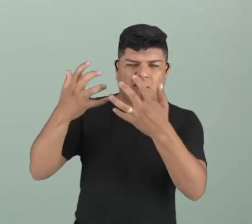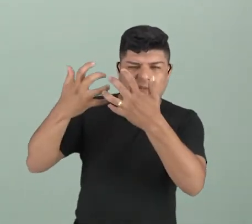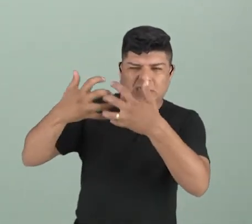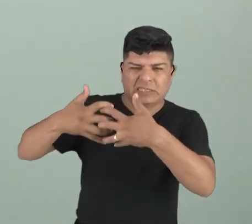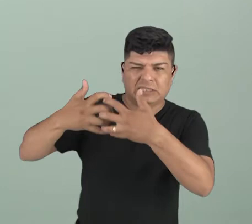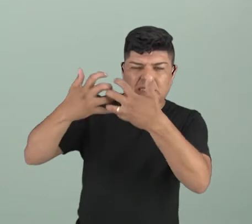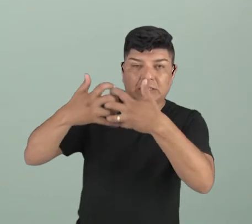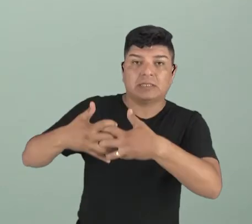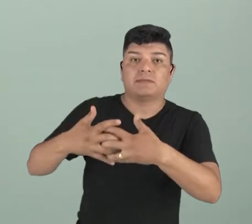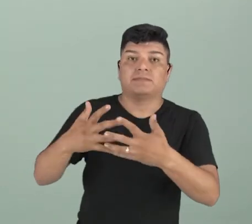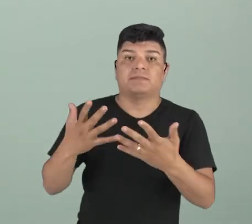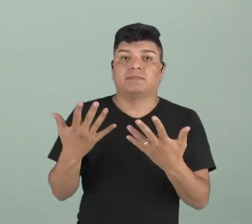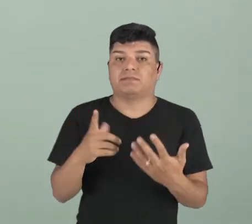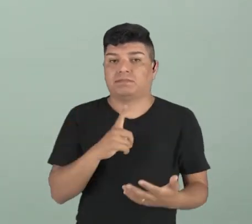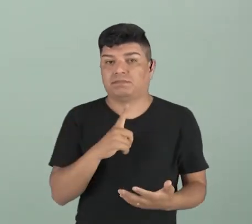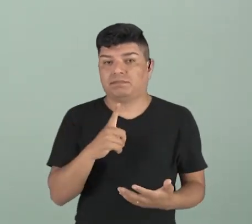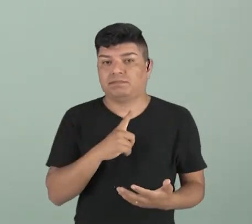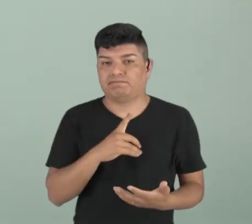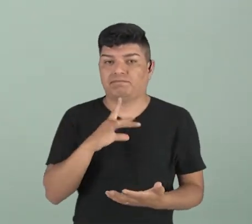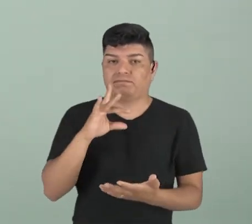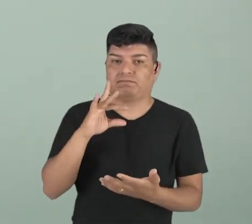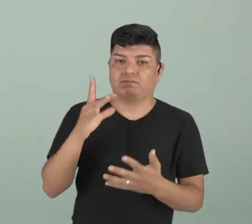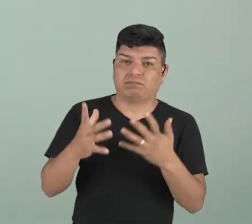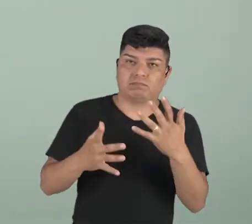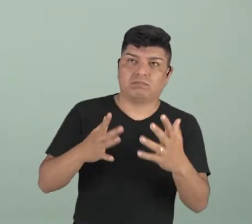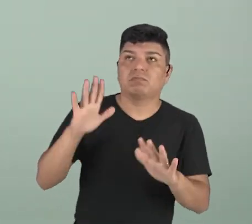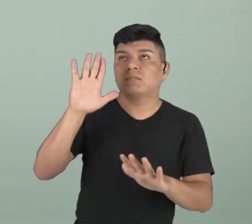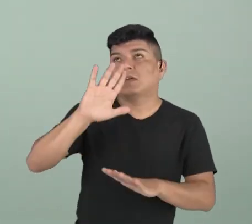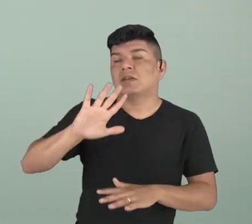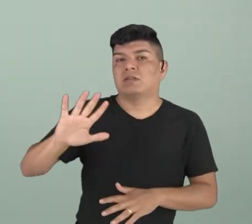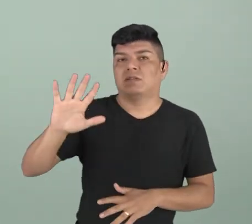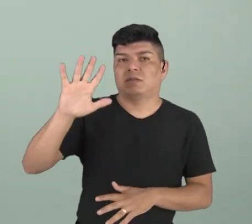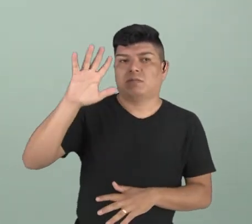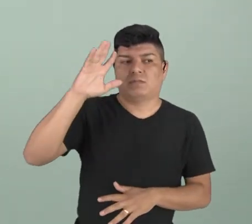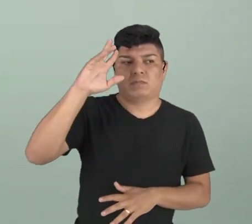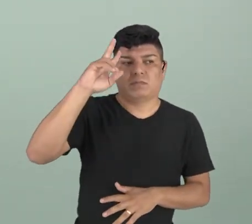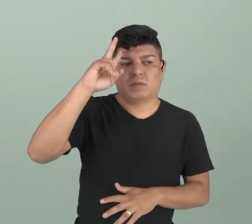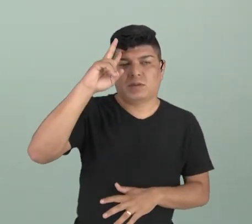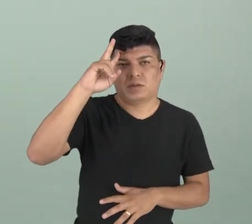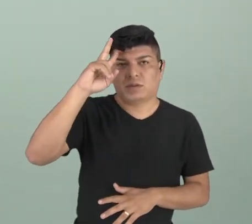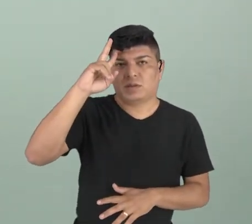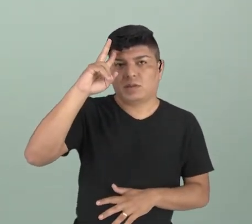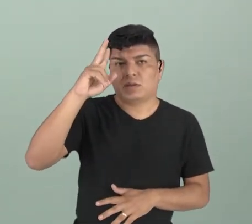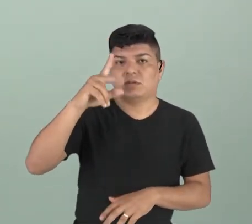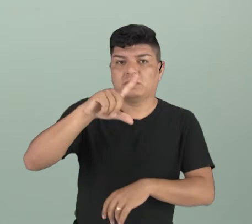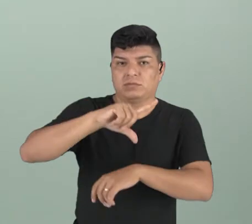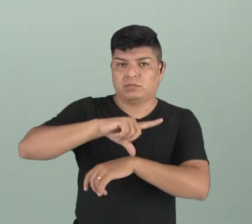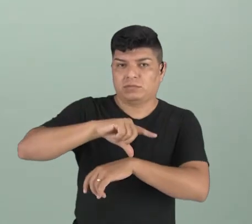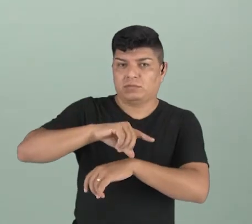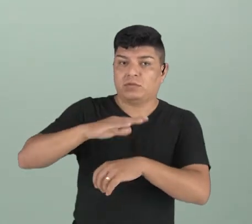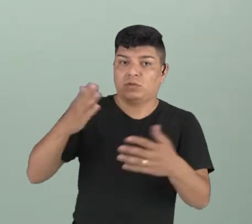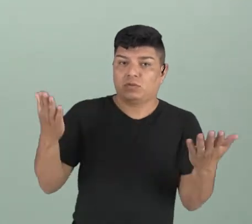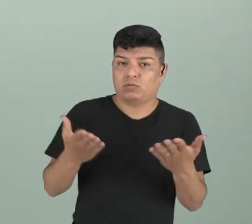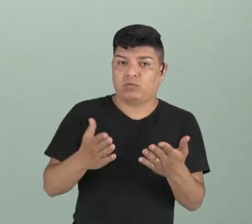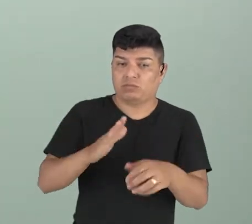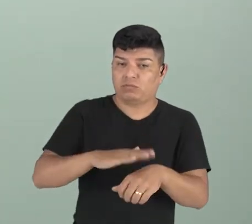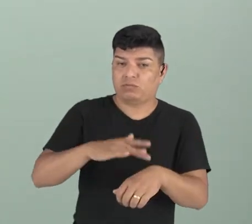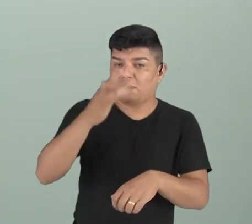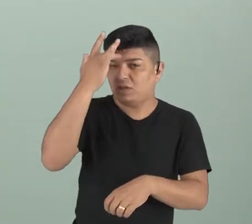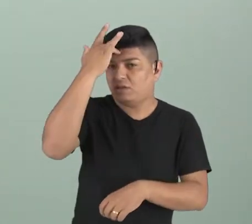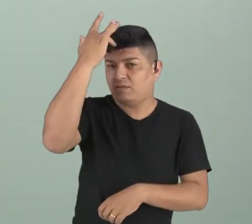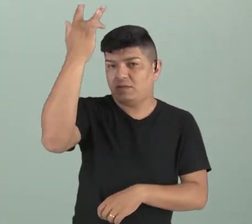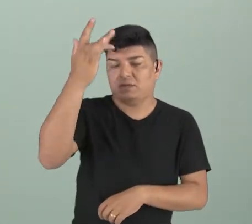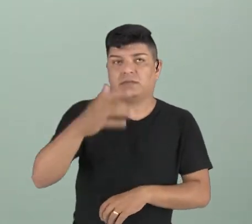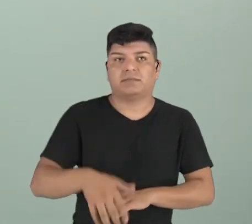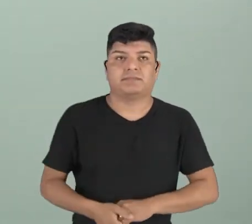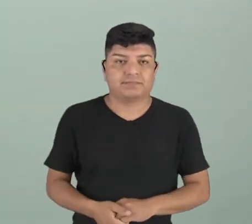complexos para ter uma razão do tempo, uma noção de tempo, coisa que hoje já temos mais facilidade. Com